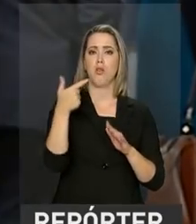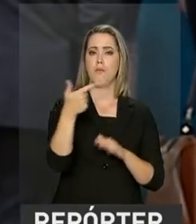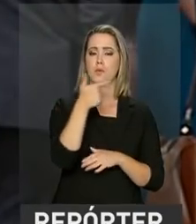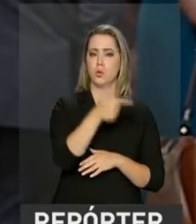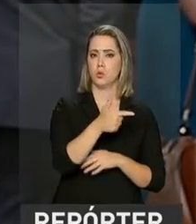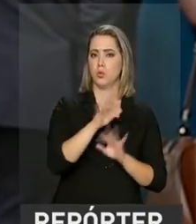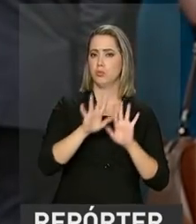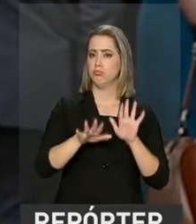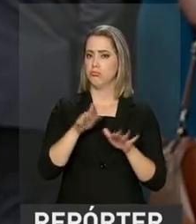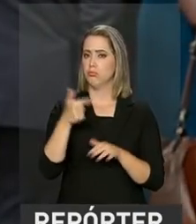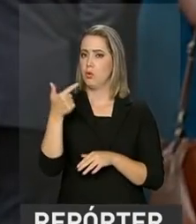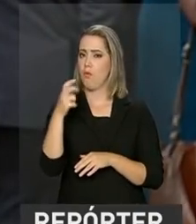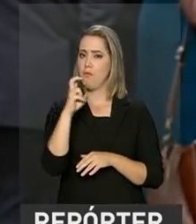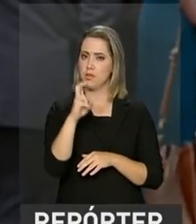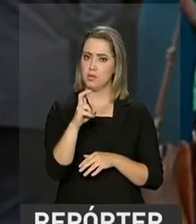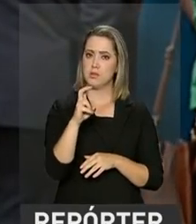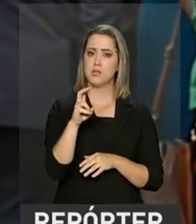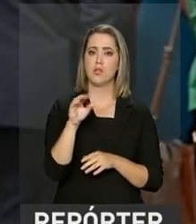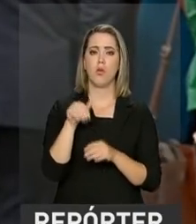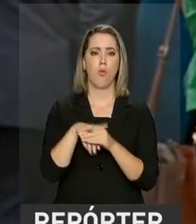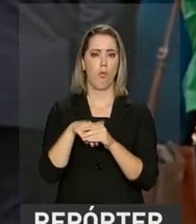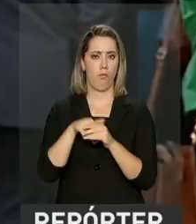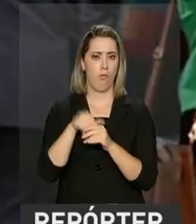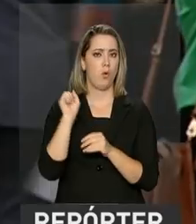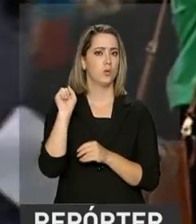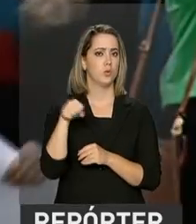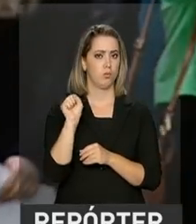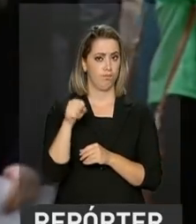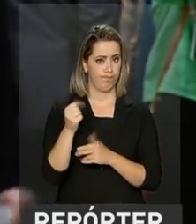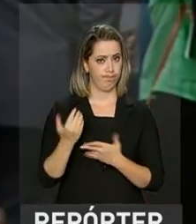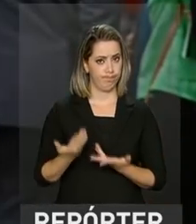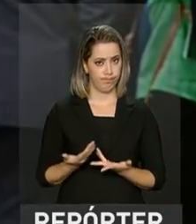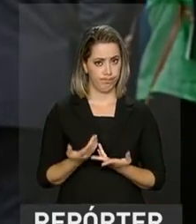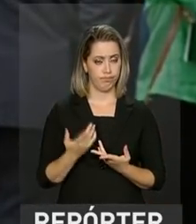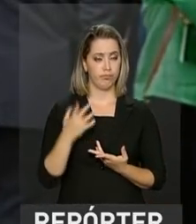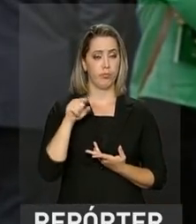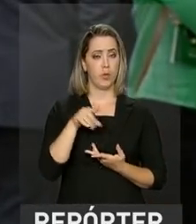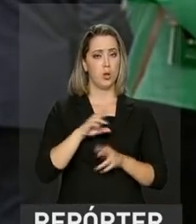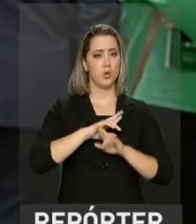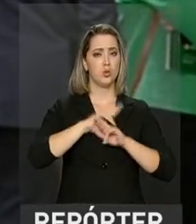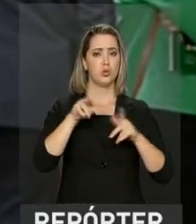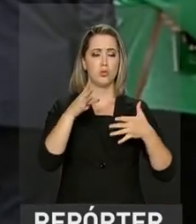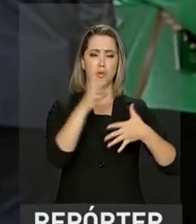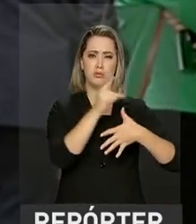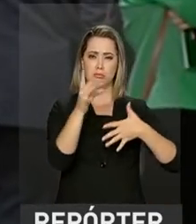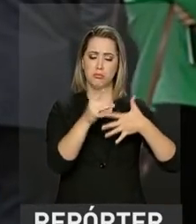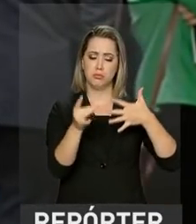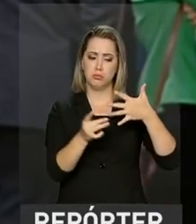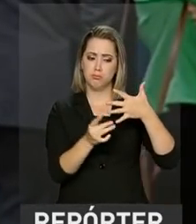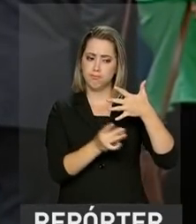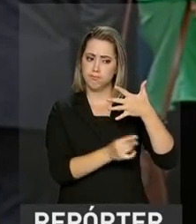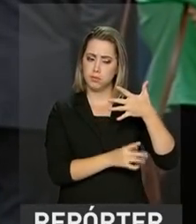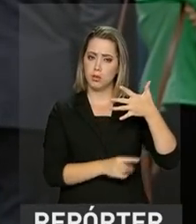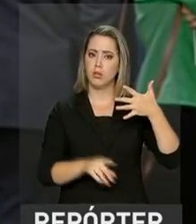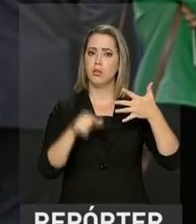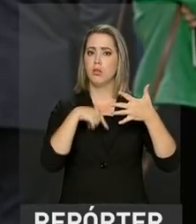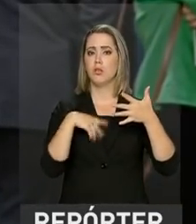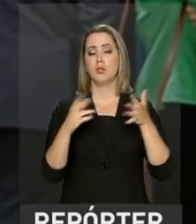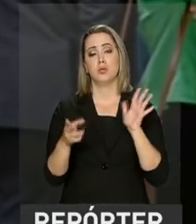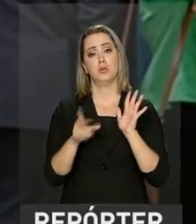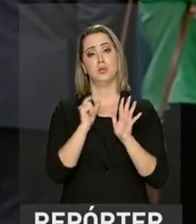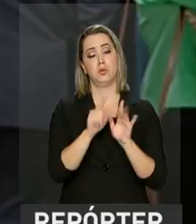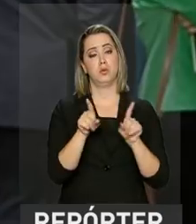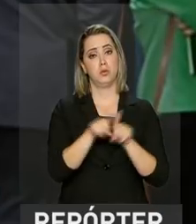22 e 25 votos favoráveis. E lembrando que entre os muitos pontos, as muitas mudanças em relação à Previdência